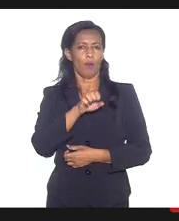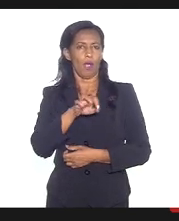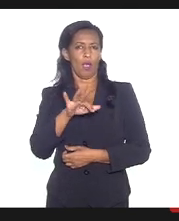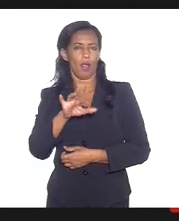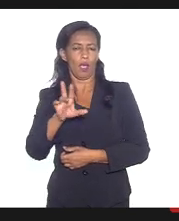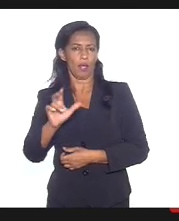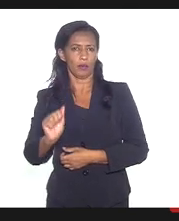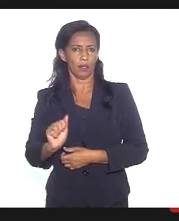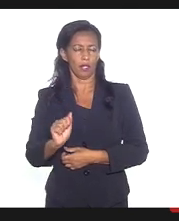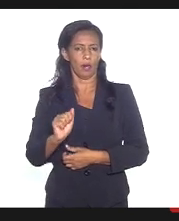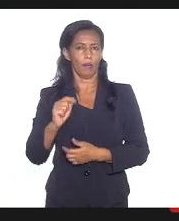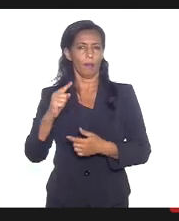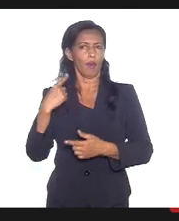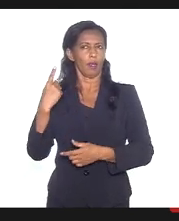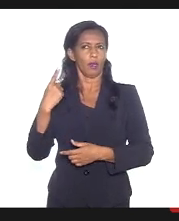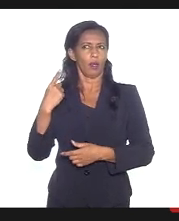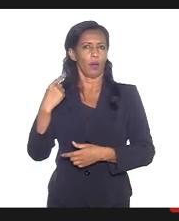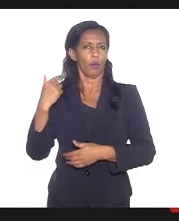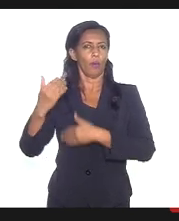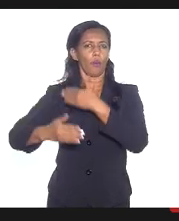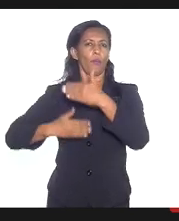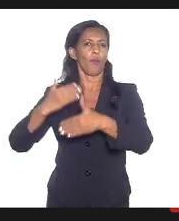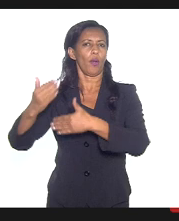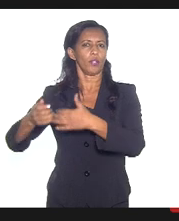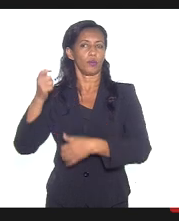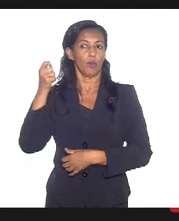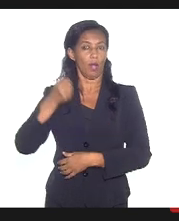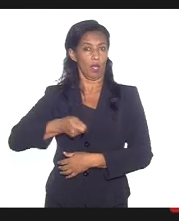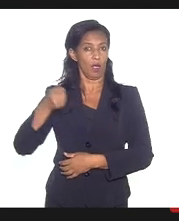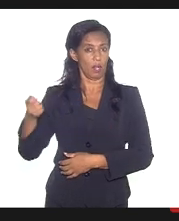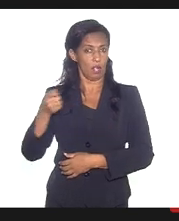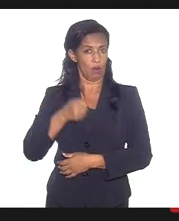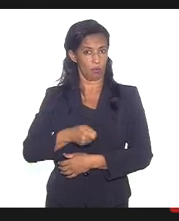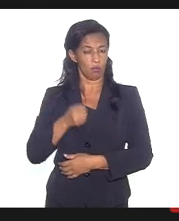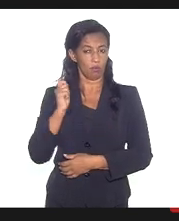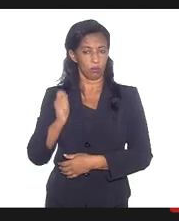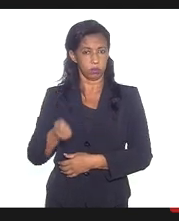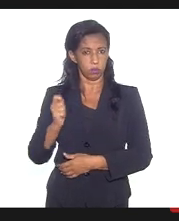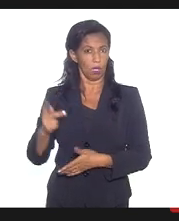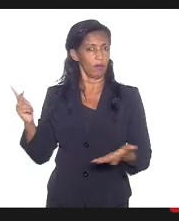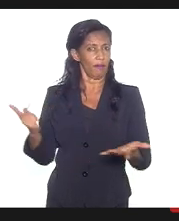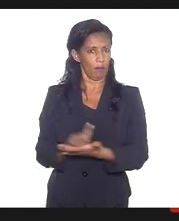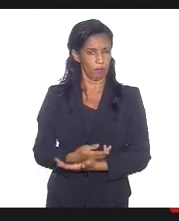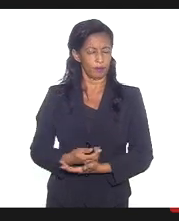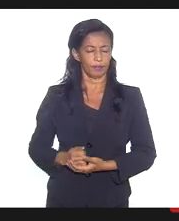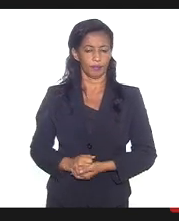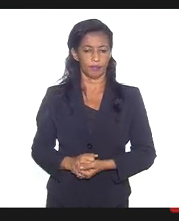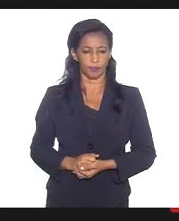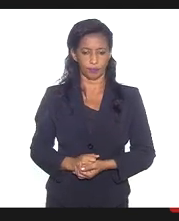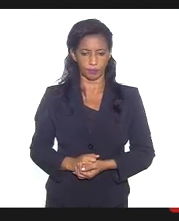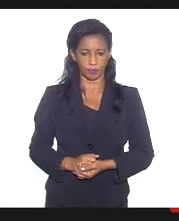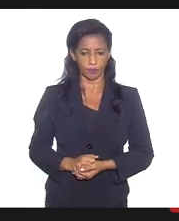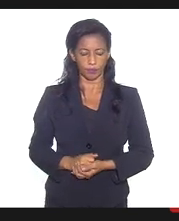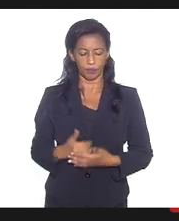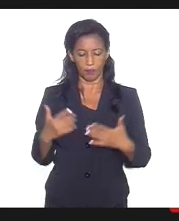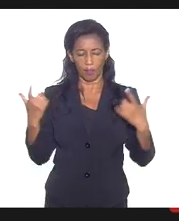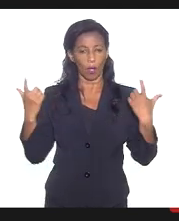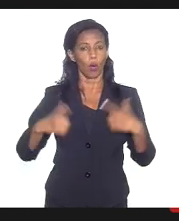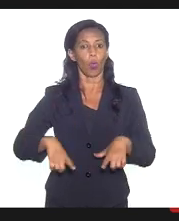o próximo leilão que vai ser realizado, né? Onde